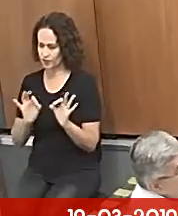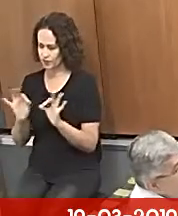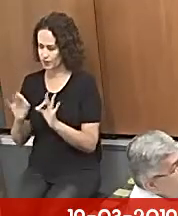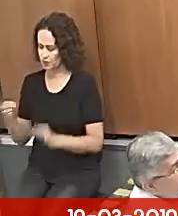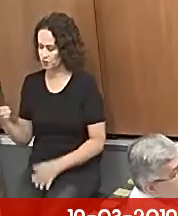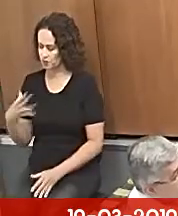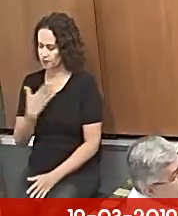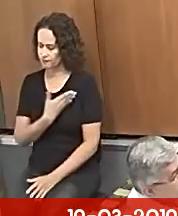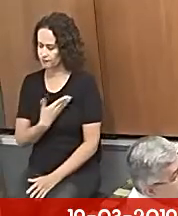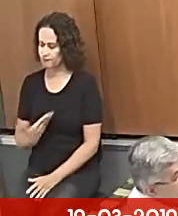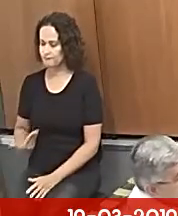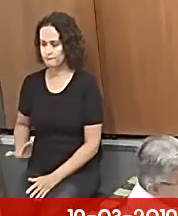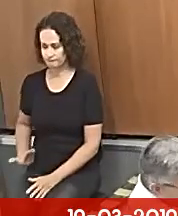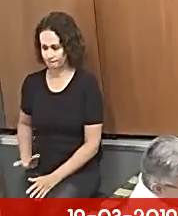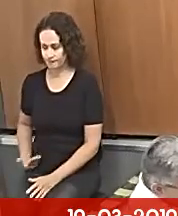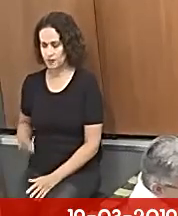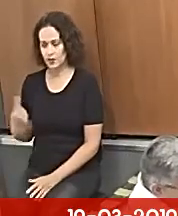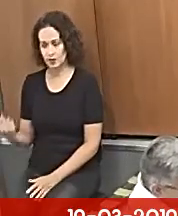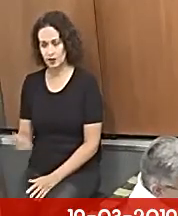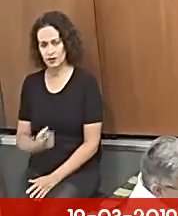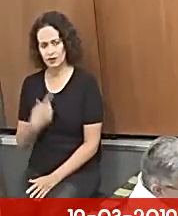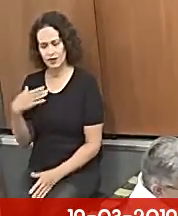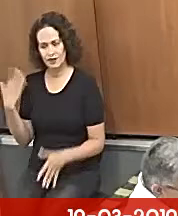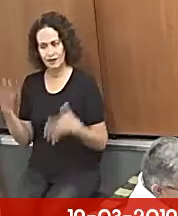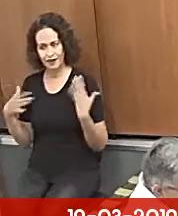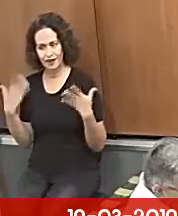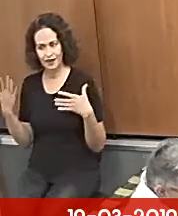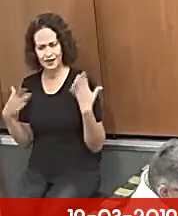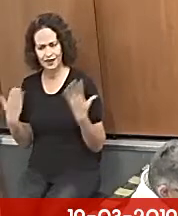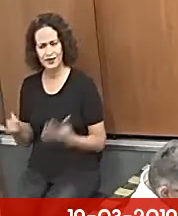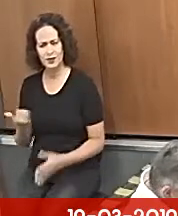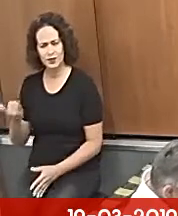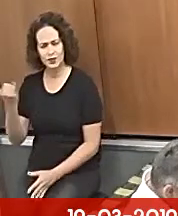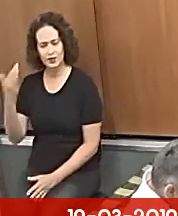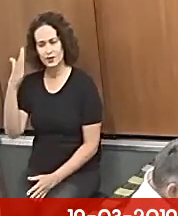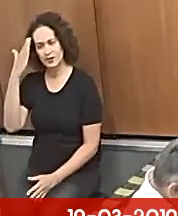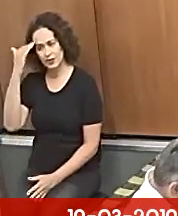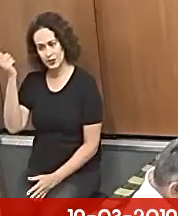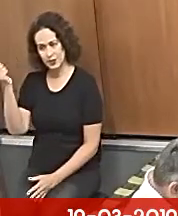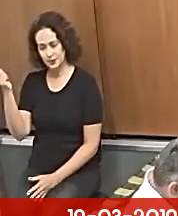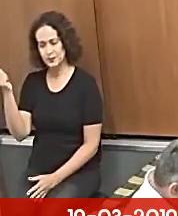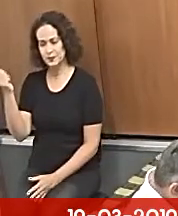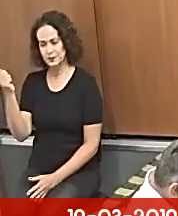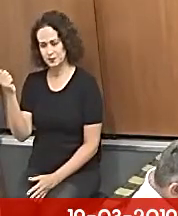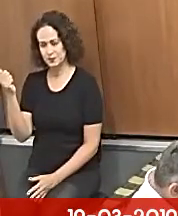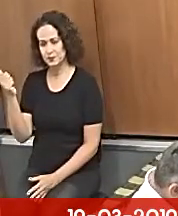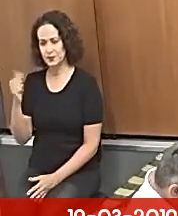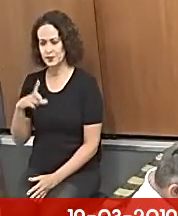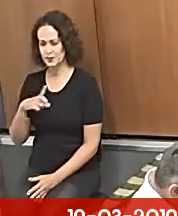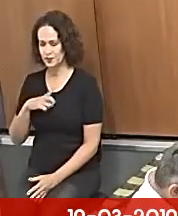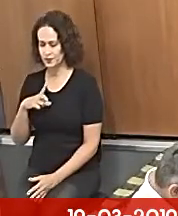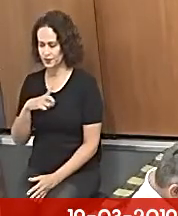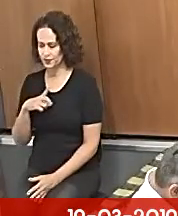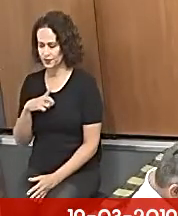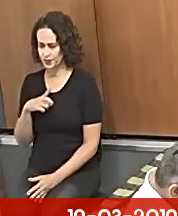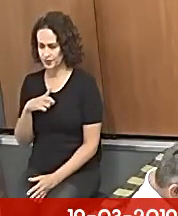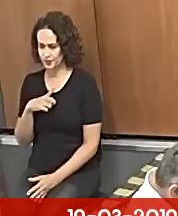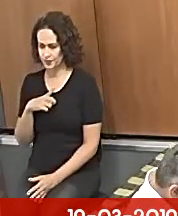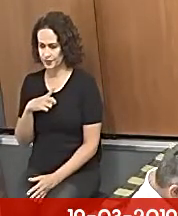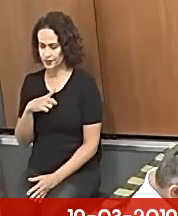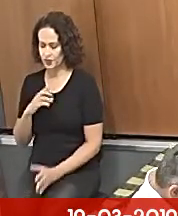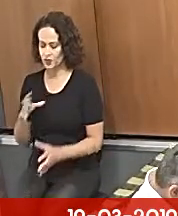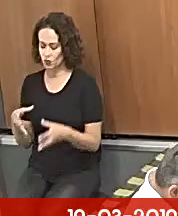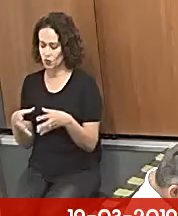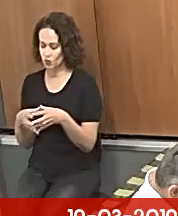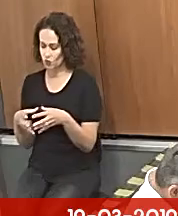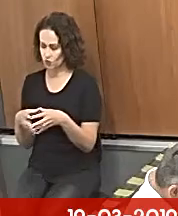governo pra nós é uma alegria muito grande saber que tem nós temos é uma uma